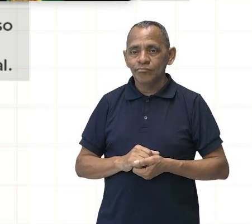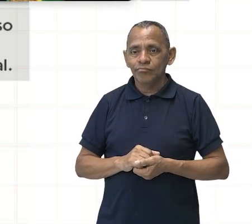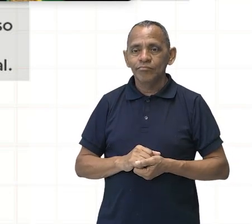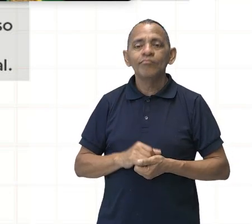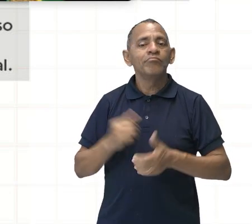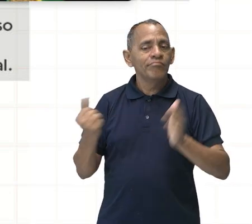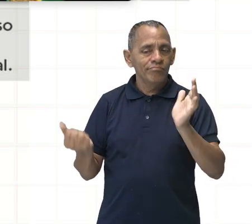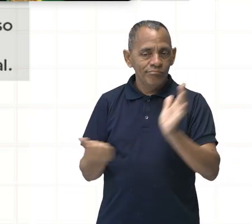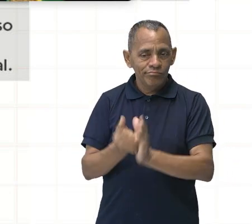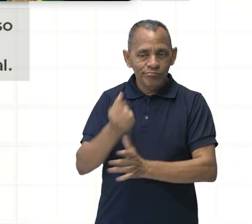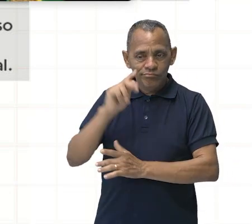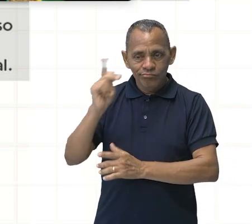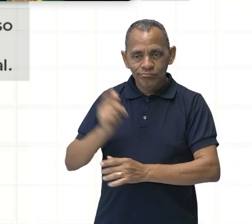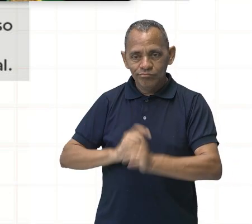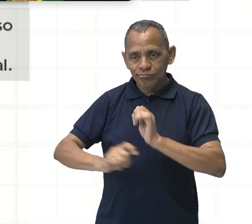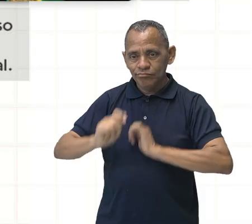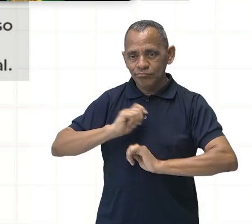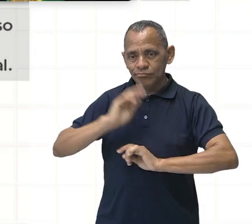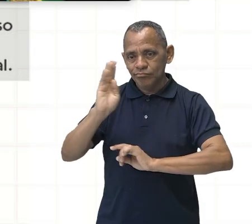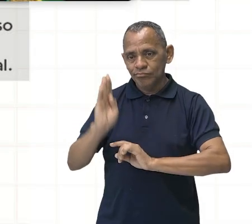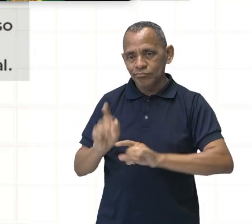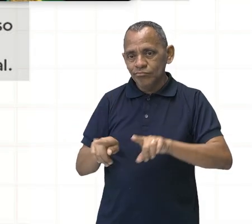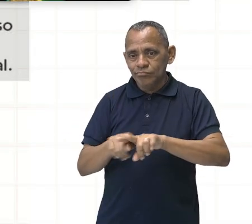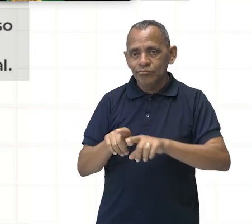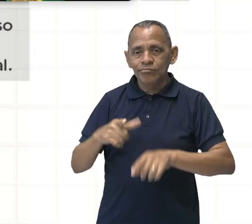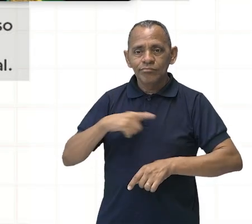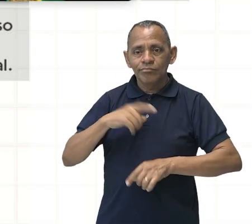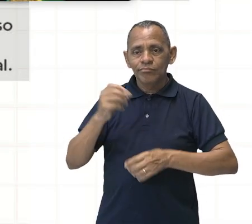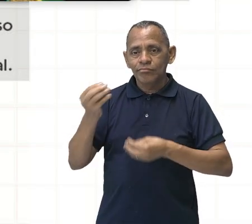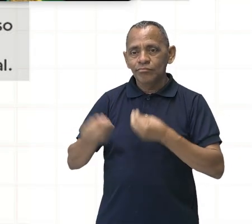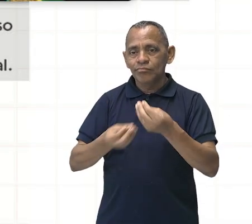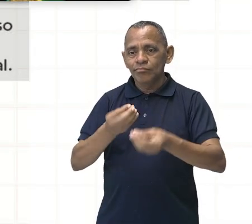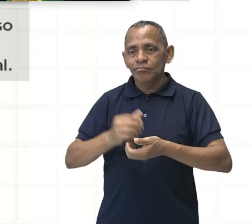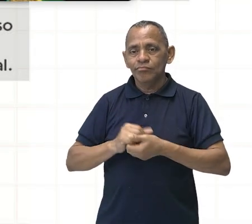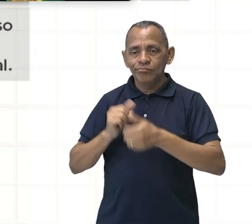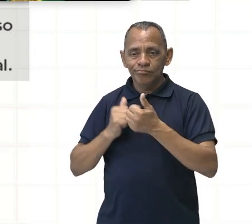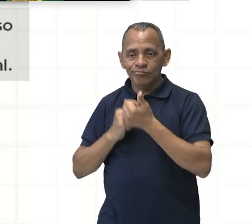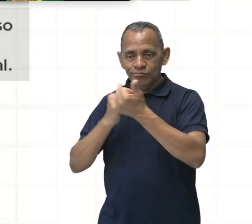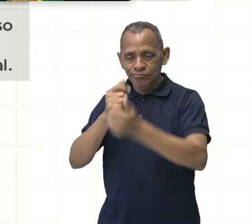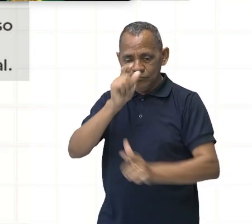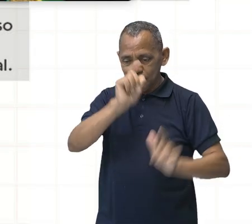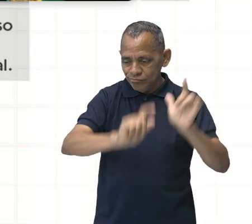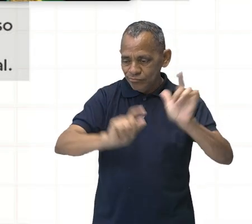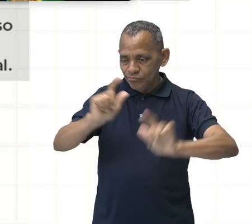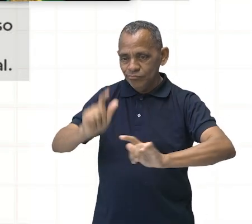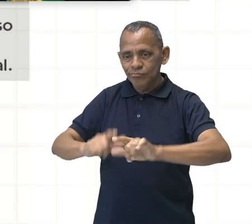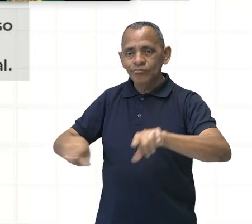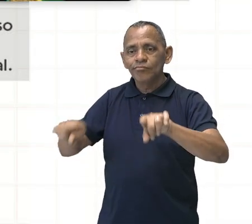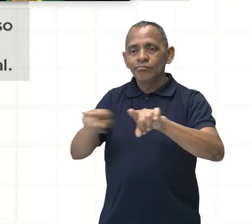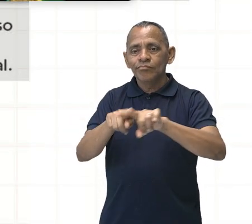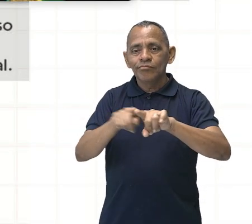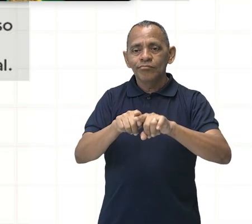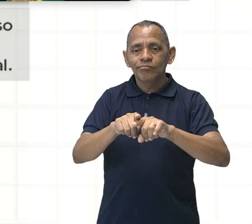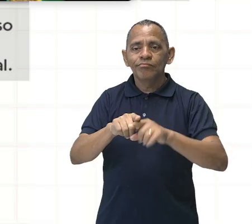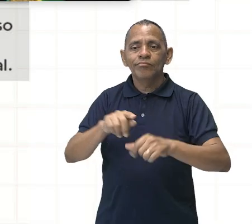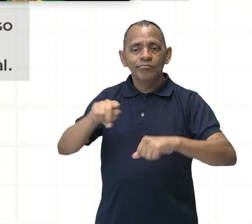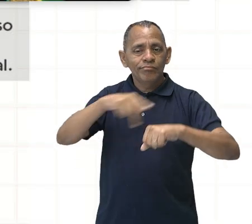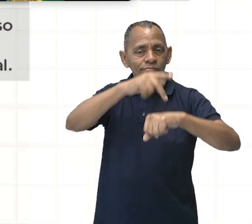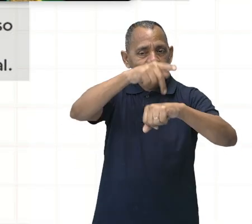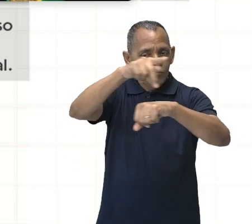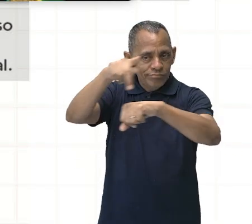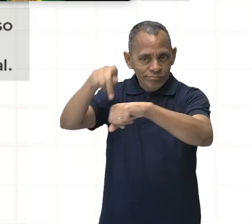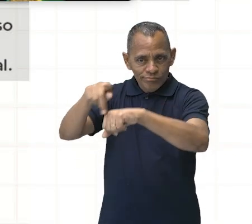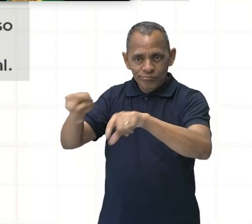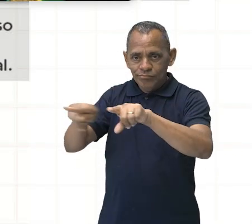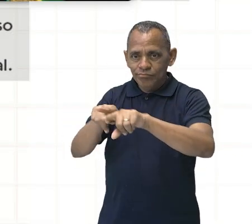na história econômica do Brasil e ganhou tanto apoio popular como também internacional. Quando